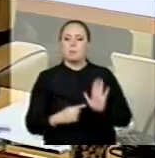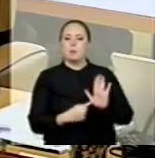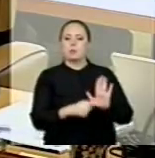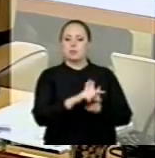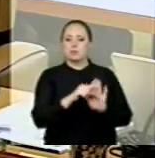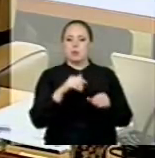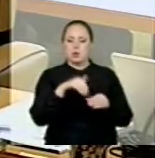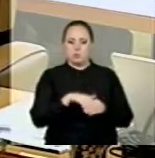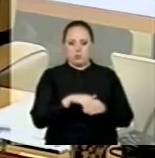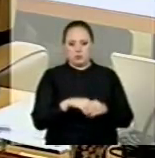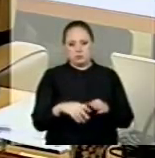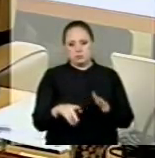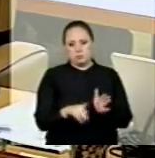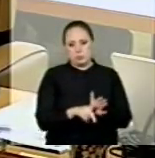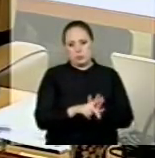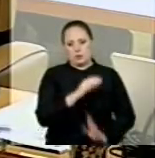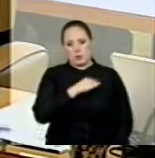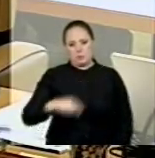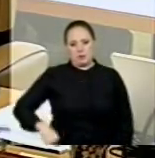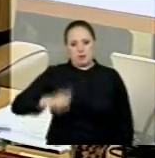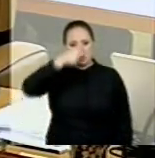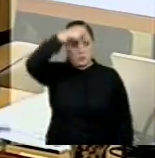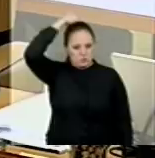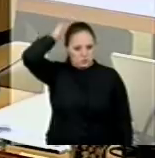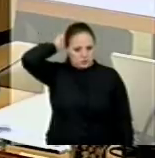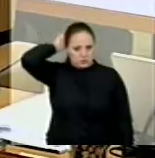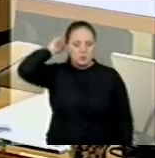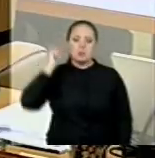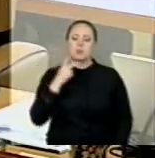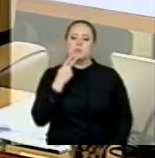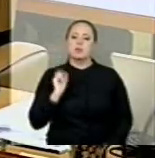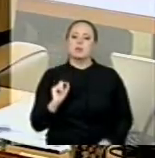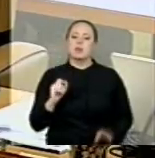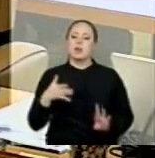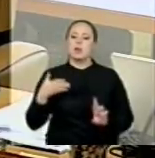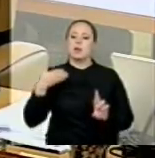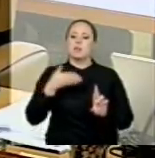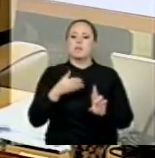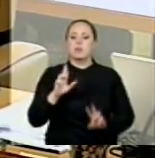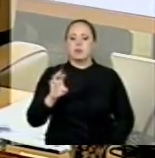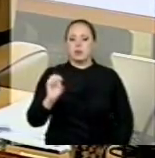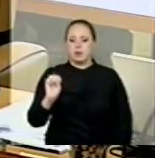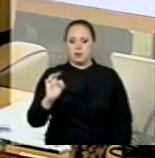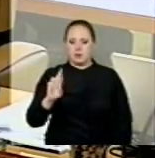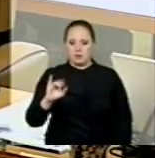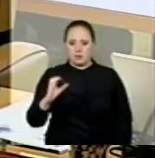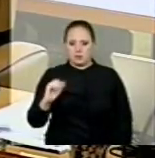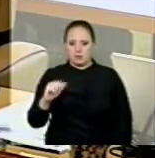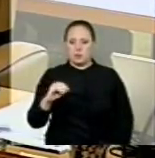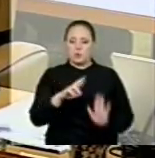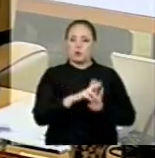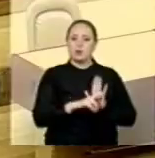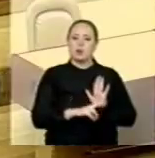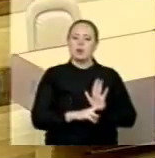do voto proferido por sua excelência, o ministro Alexandre Moraes, expressa a referência à restrição do alcance das regras de